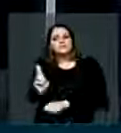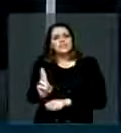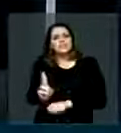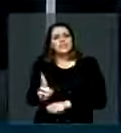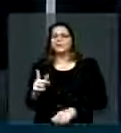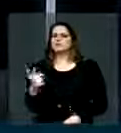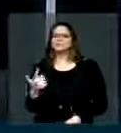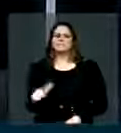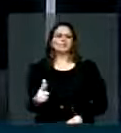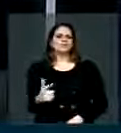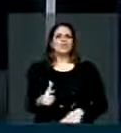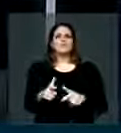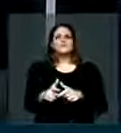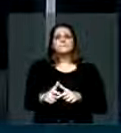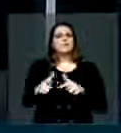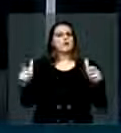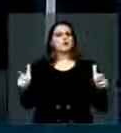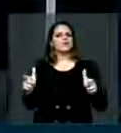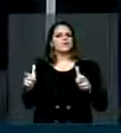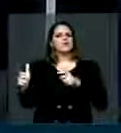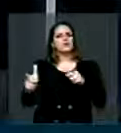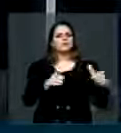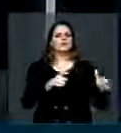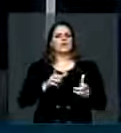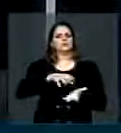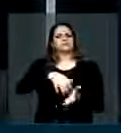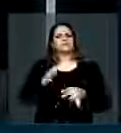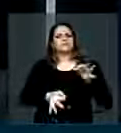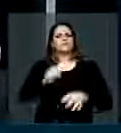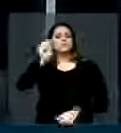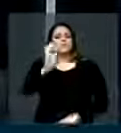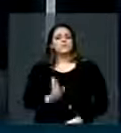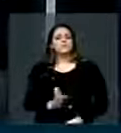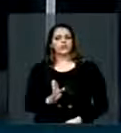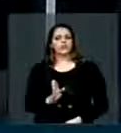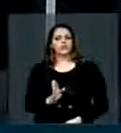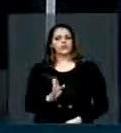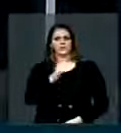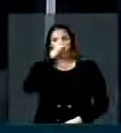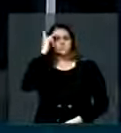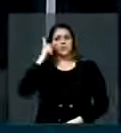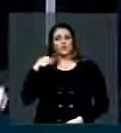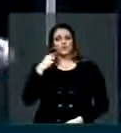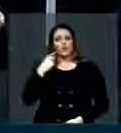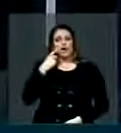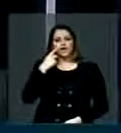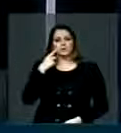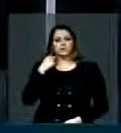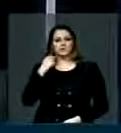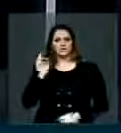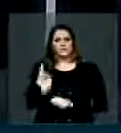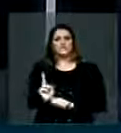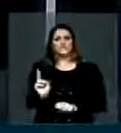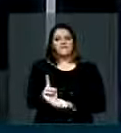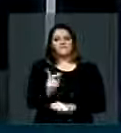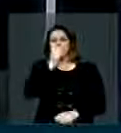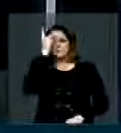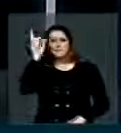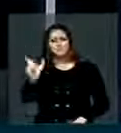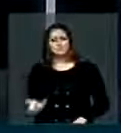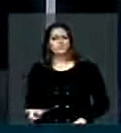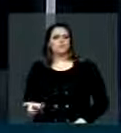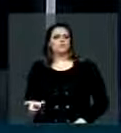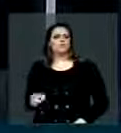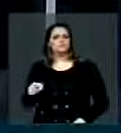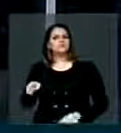temos, na grande maioria das comarcas do nosso país, o defensor público para poder defender